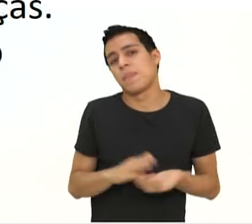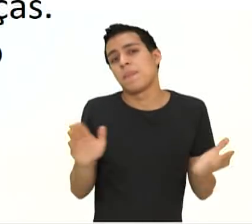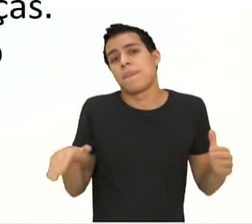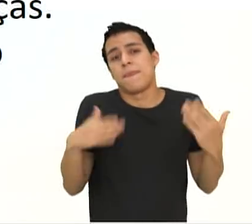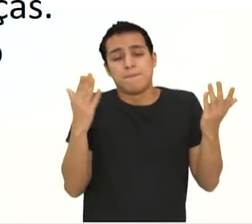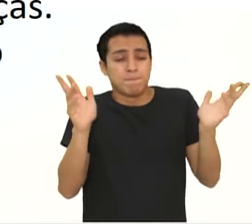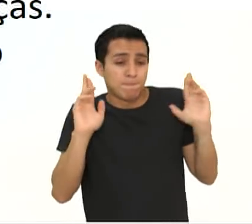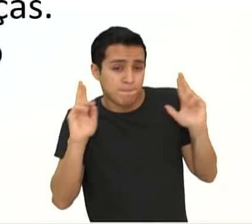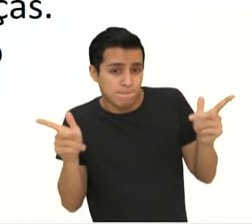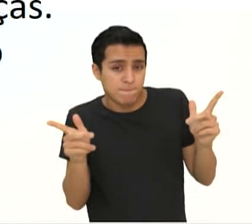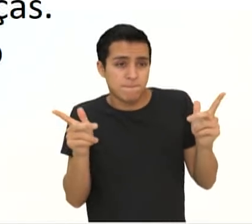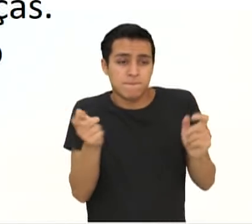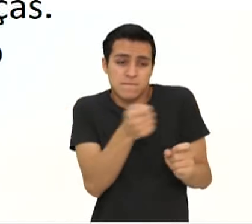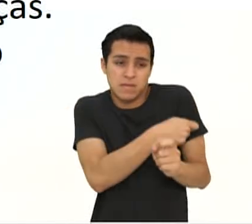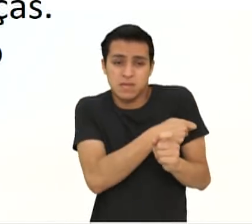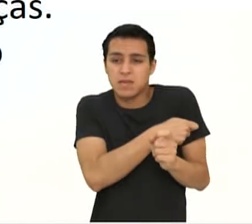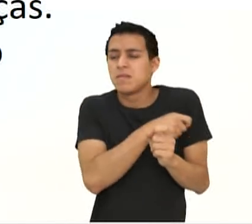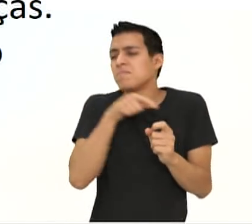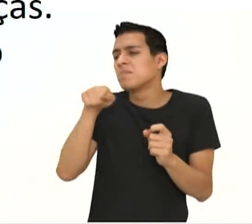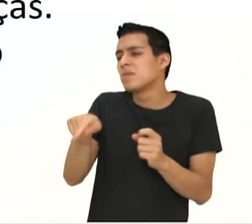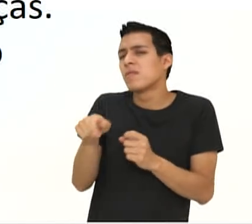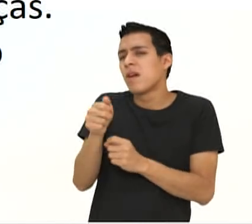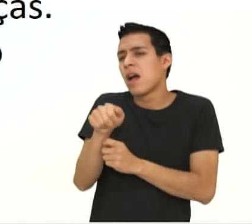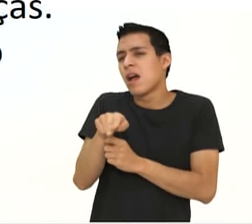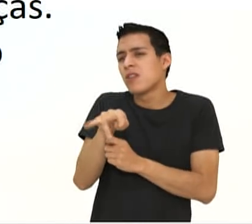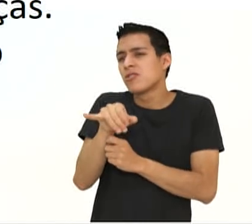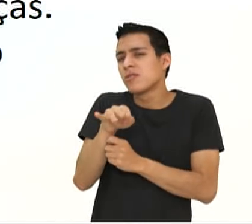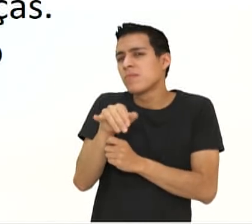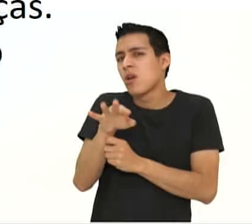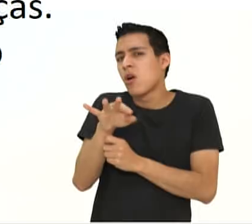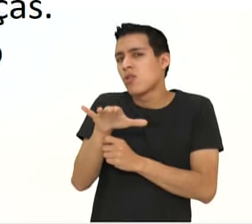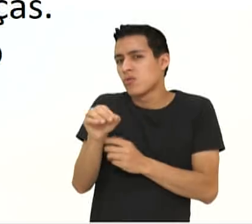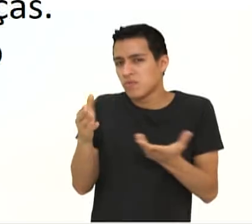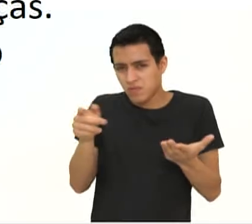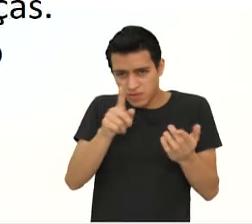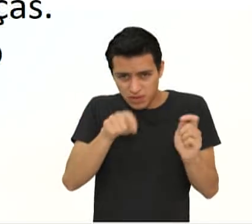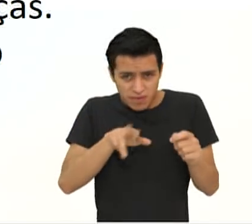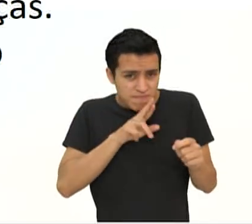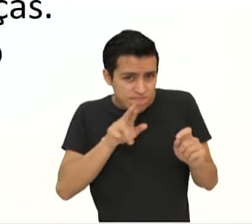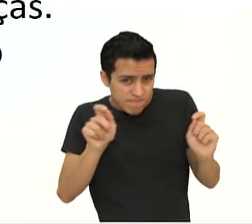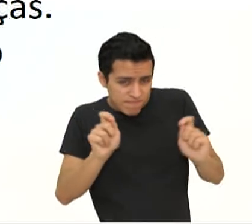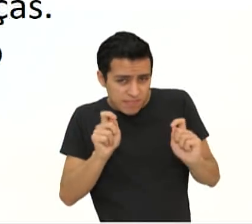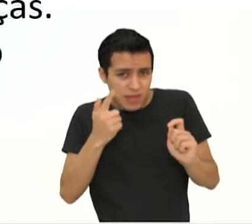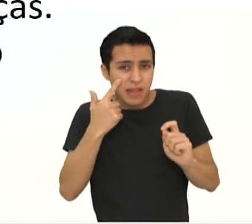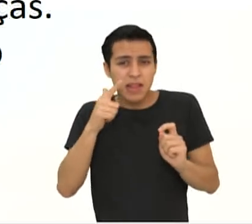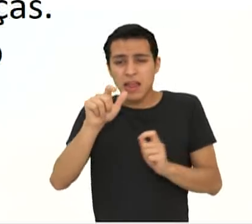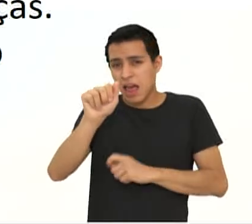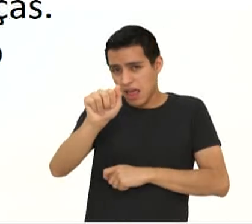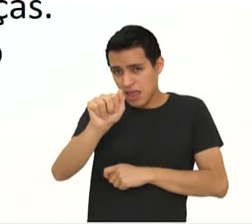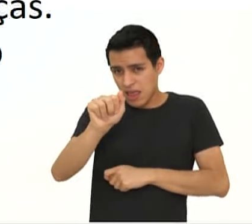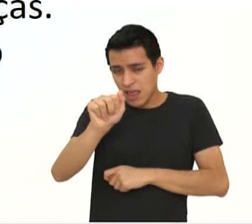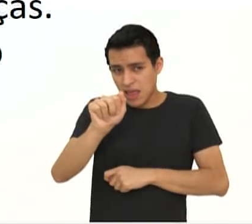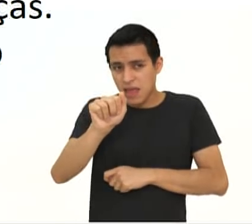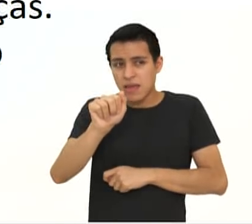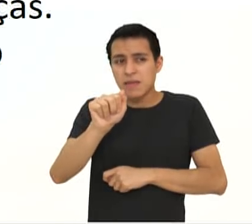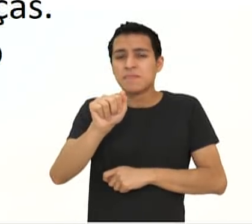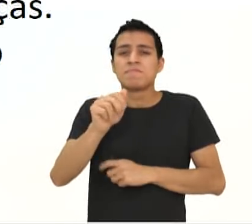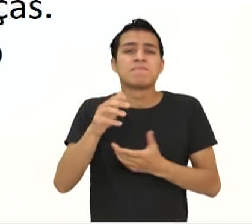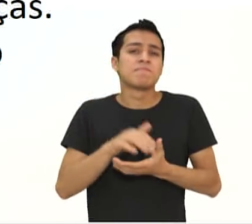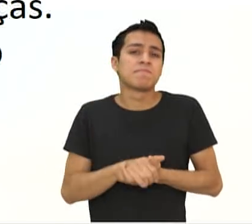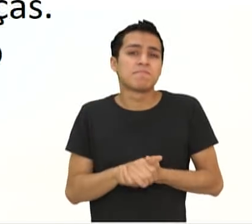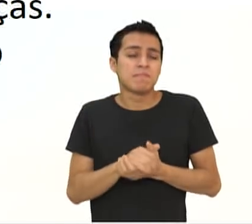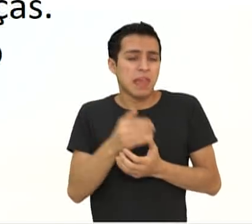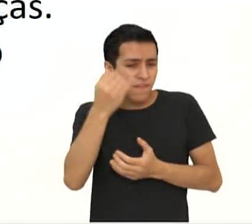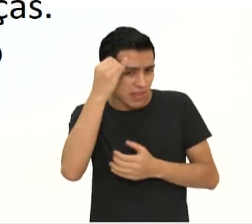é a diferença entre uma vacina e um antibiótico, pessoal? Será que você consegue responder? Letra A. Uma vacina previne uma